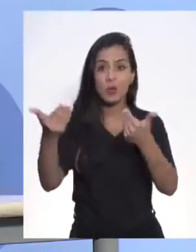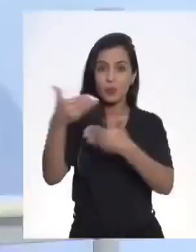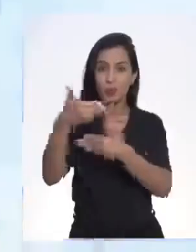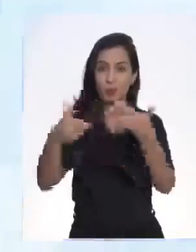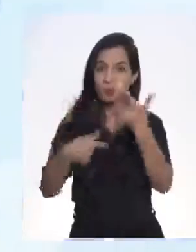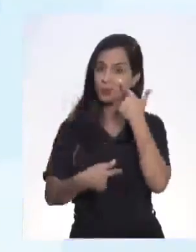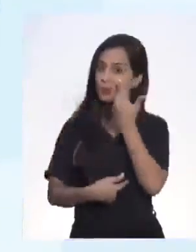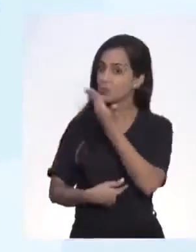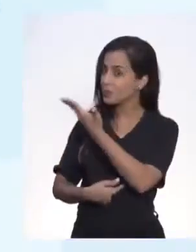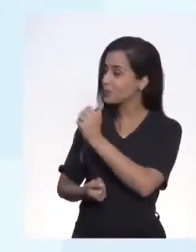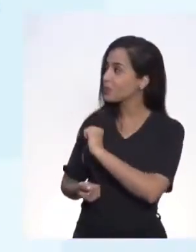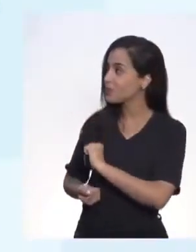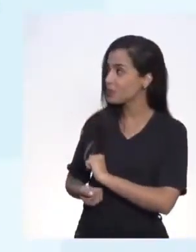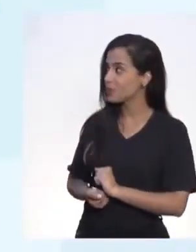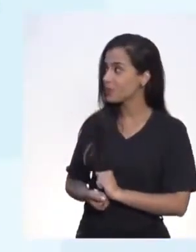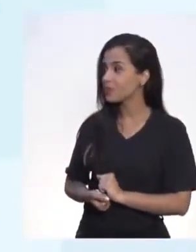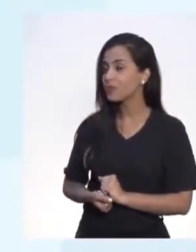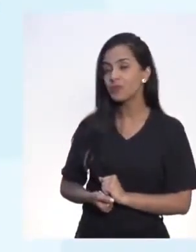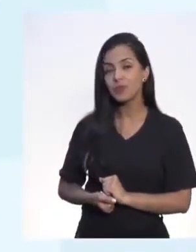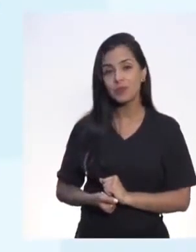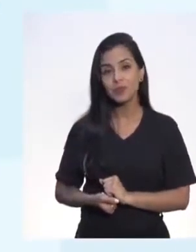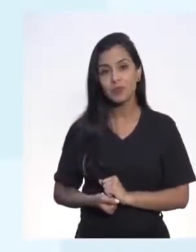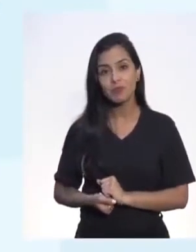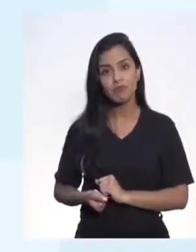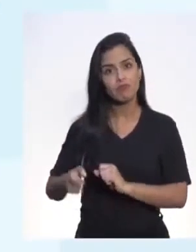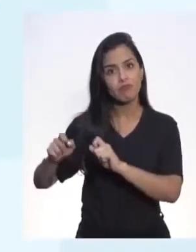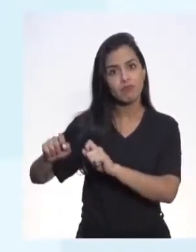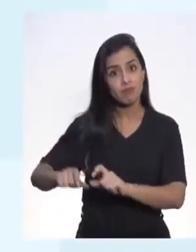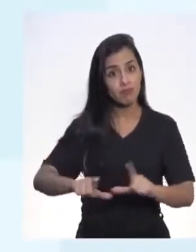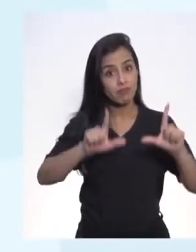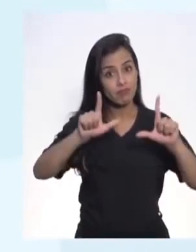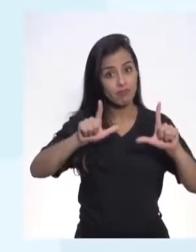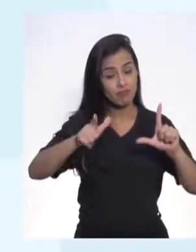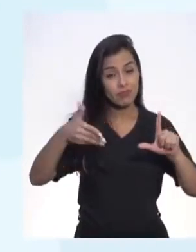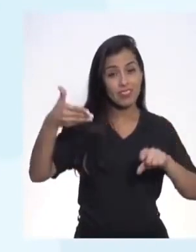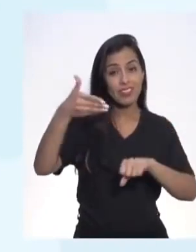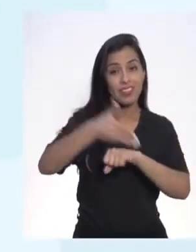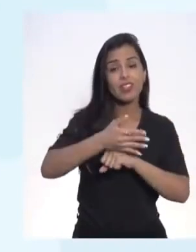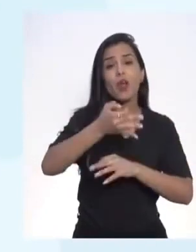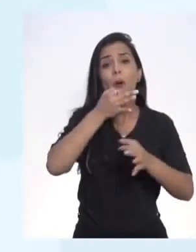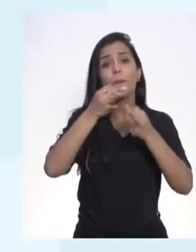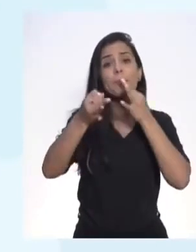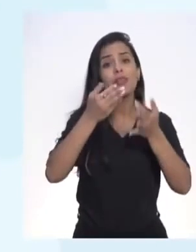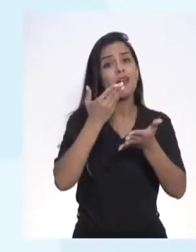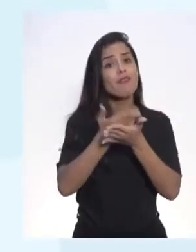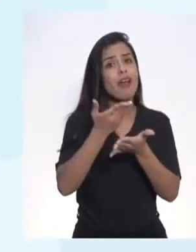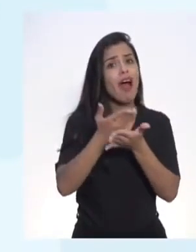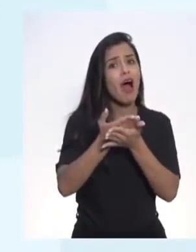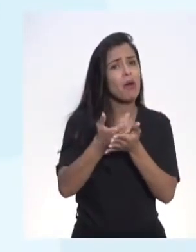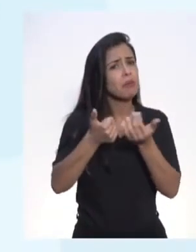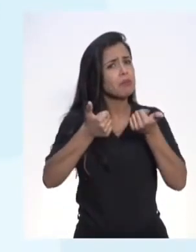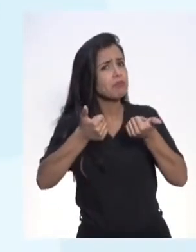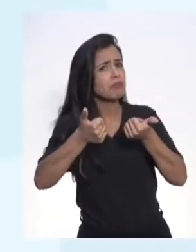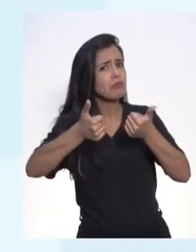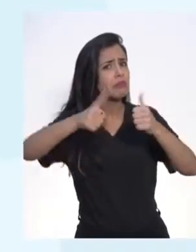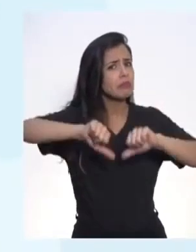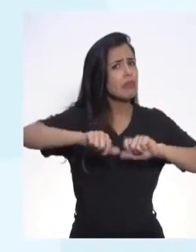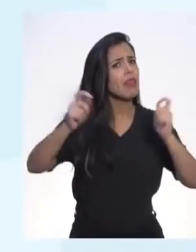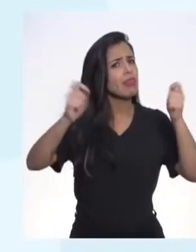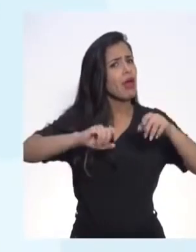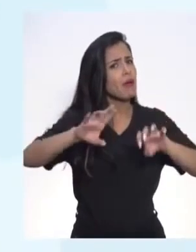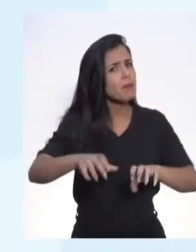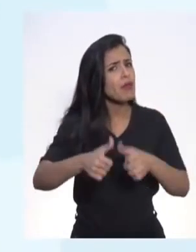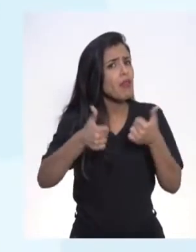nossos alunos, por favor, na tela. Entre lá, pessoal, e fale o que você achou da aula, se está boa, se pode